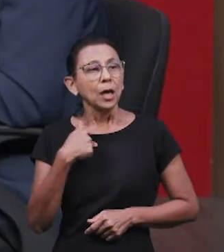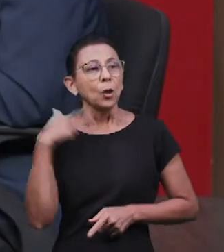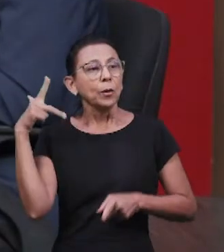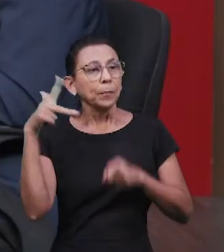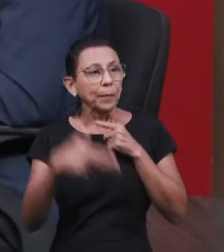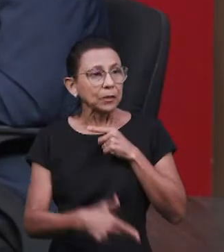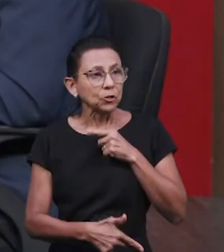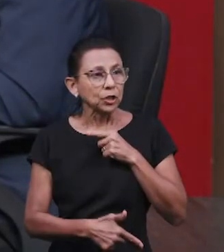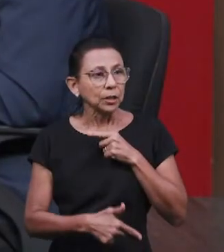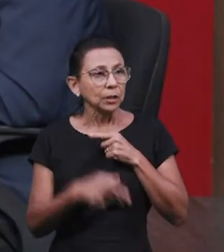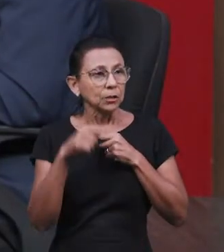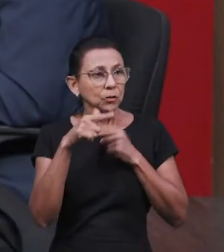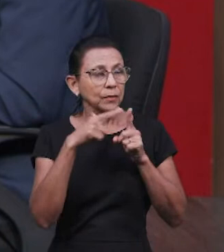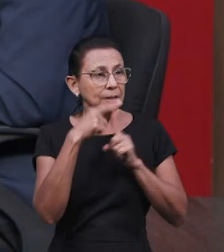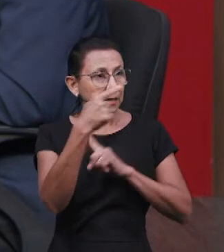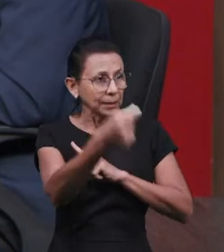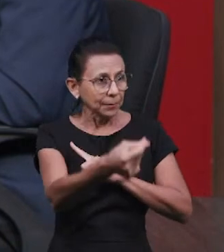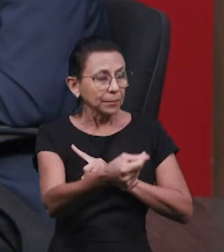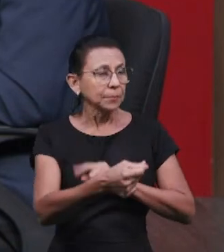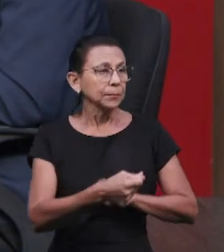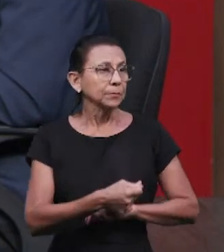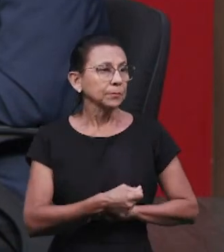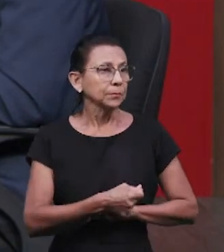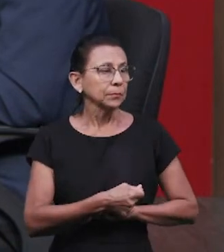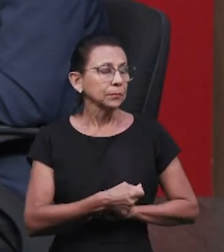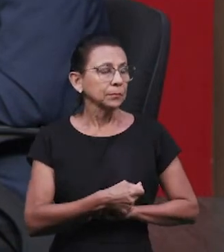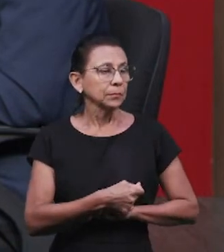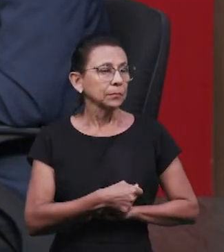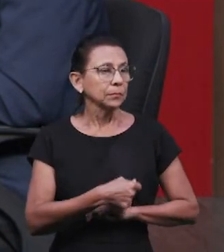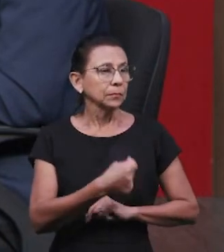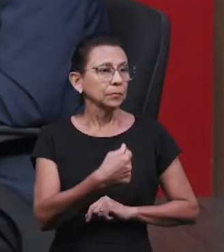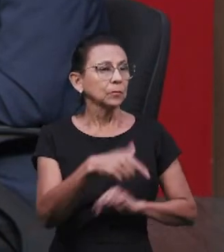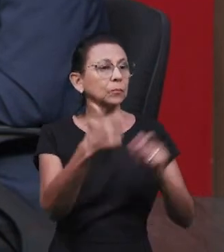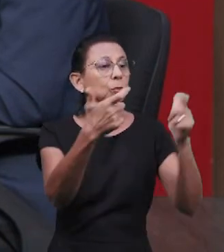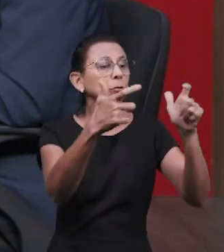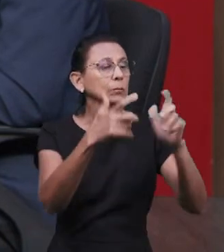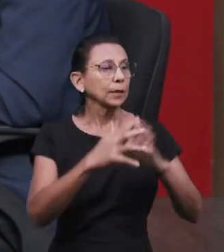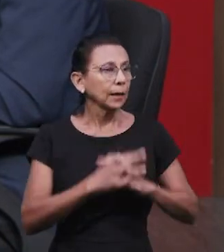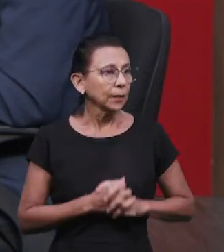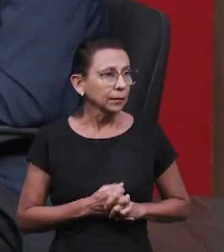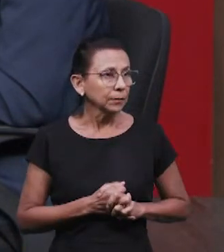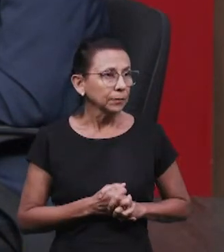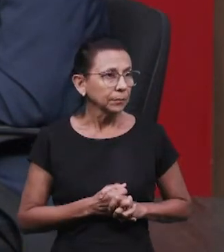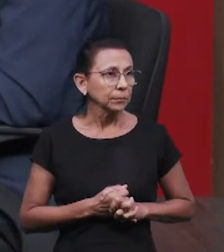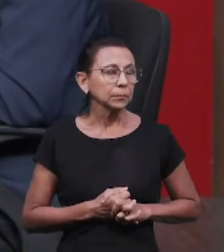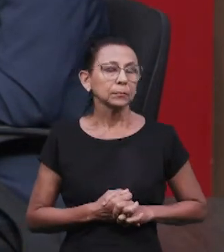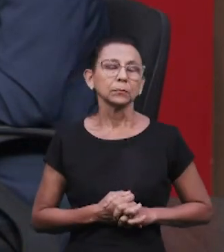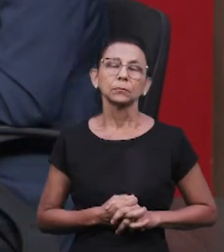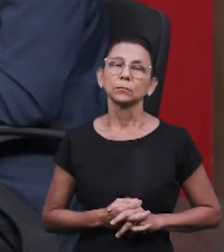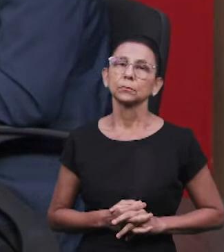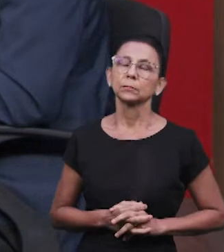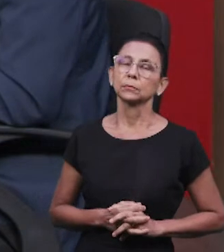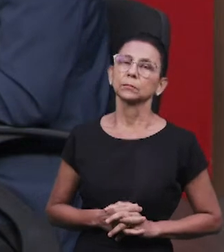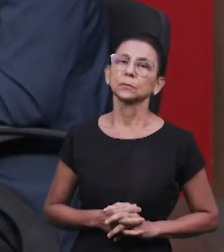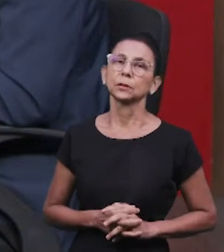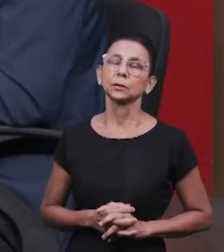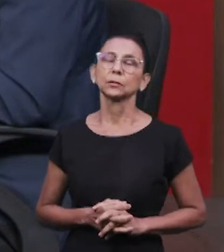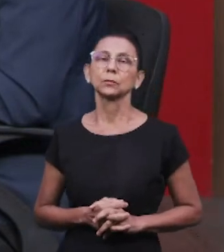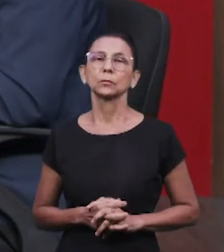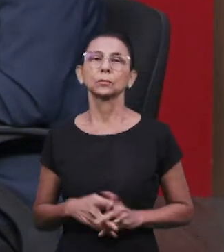é um comportamento ali, como diz até a nossa irmã, a cadeia dele está muito vazia, né? Então vamos ali